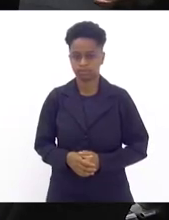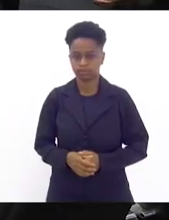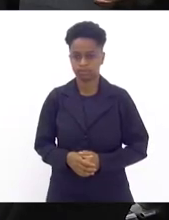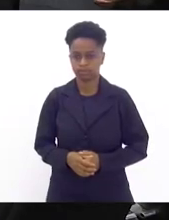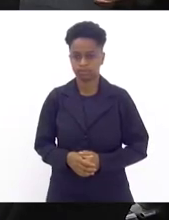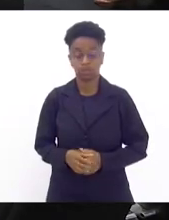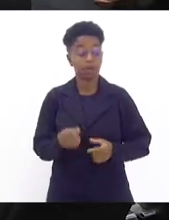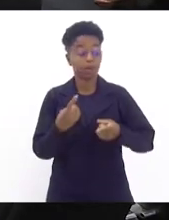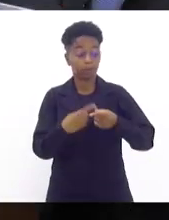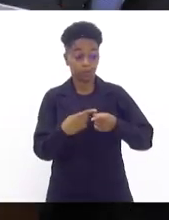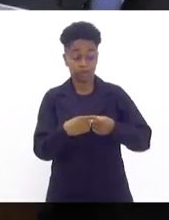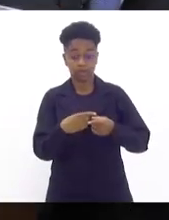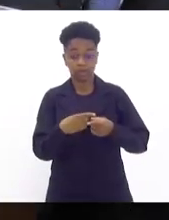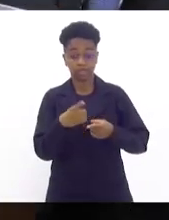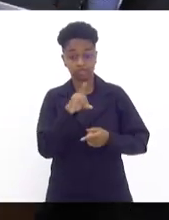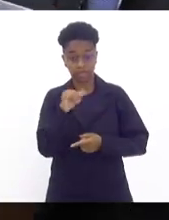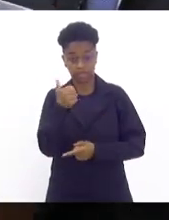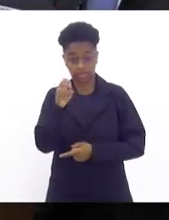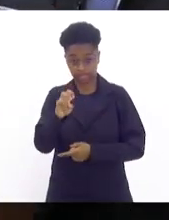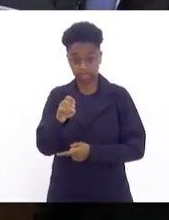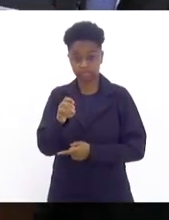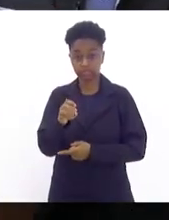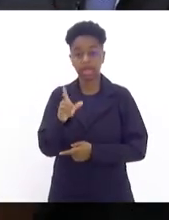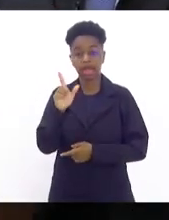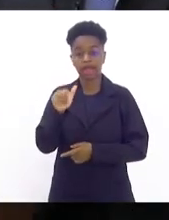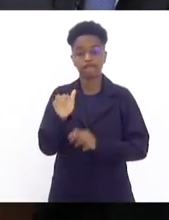Porque dia 15 é contar que vence a primeira parcela.